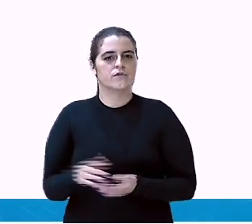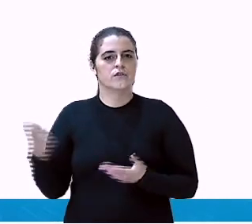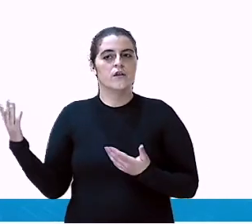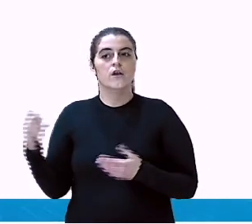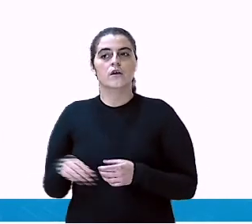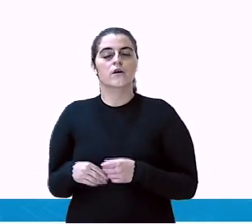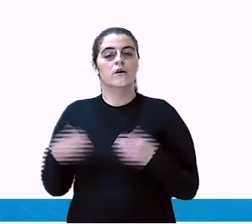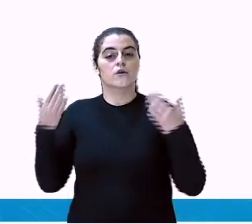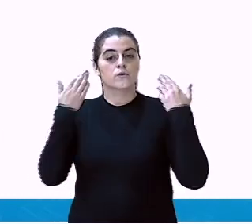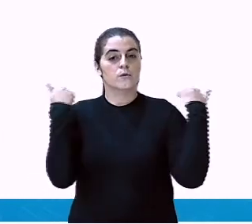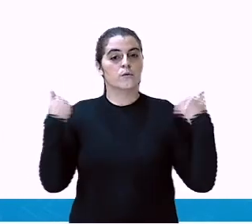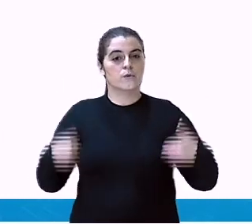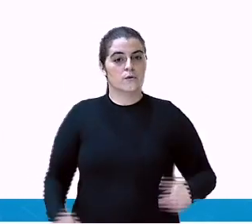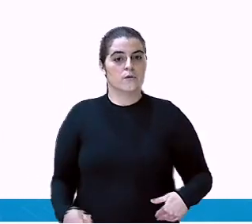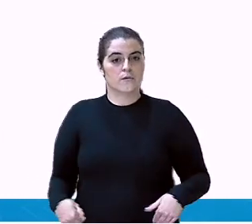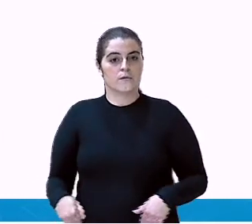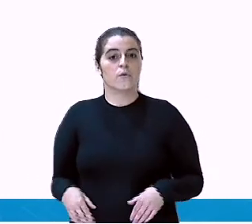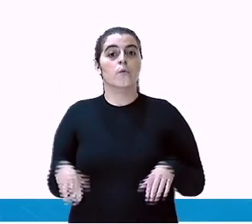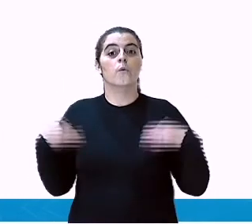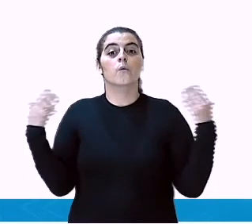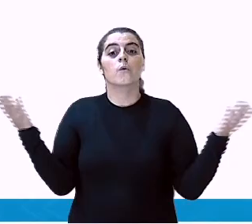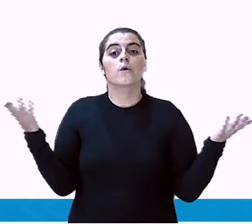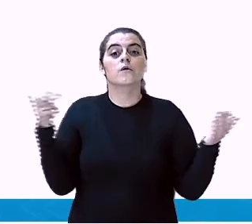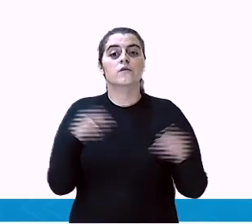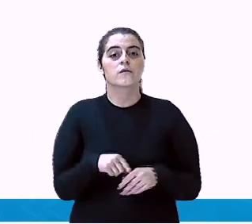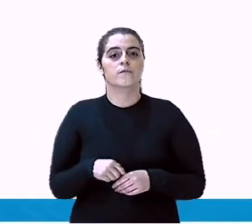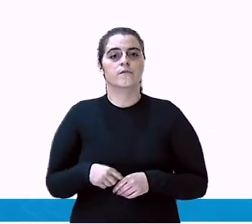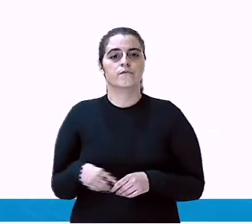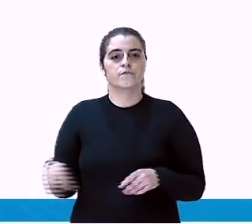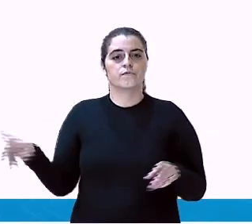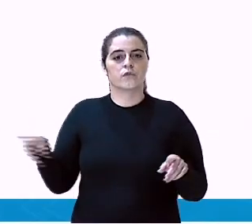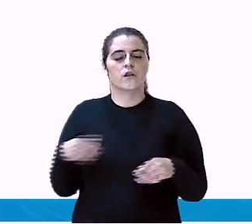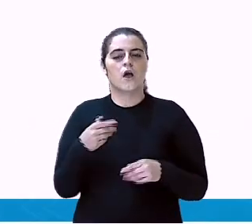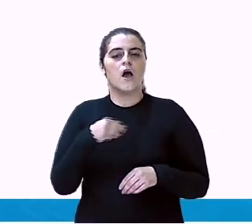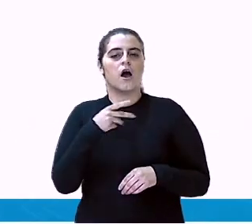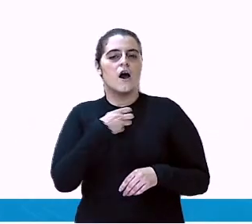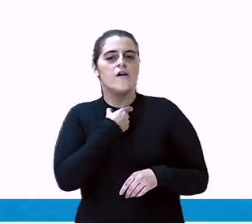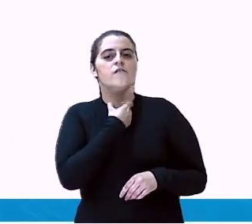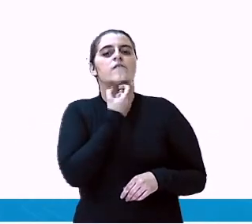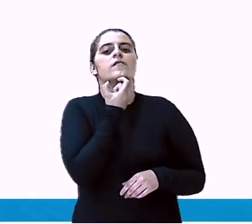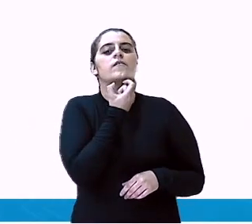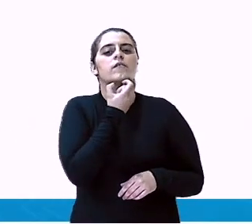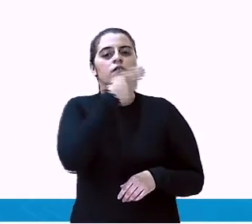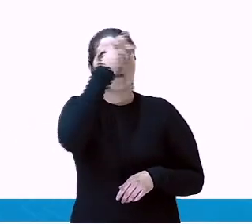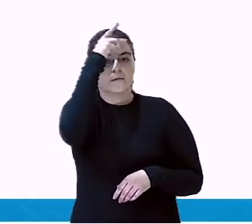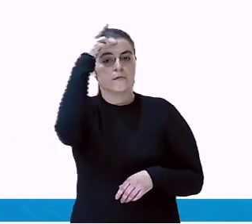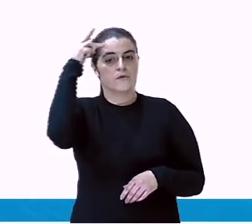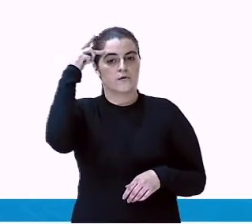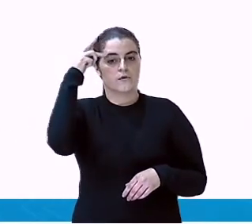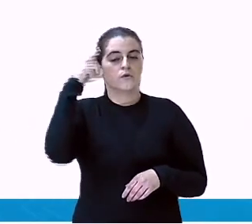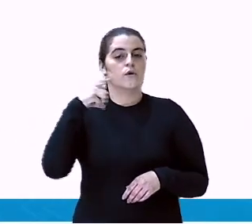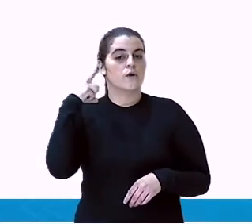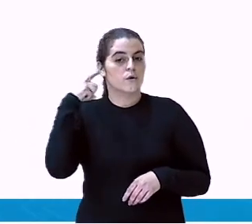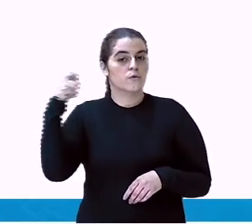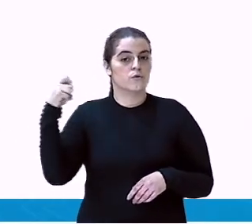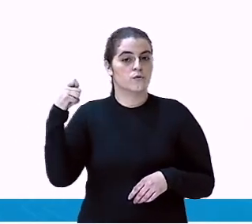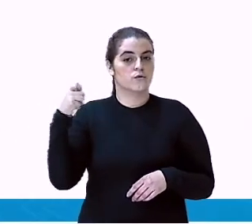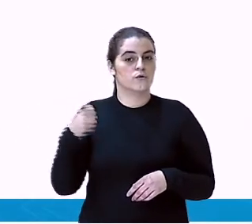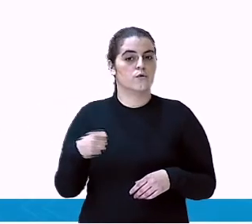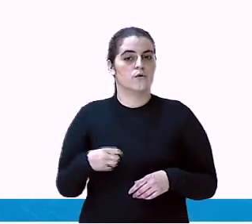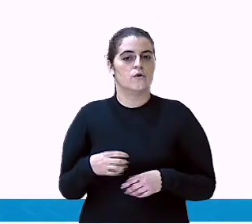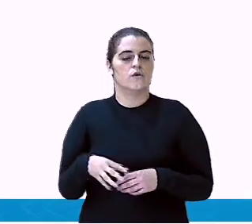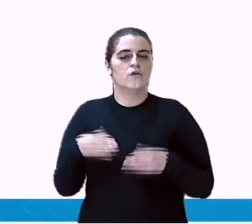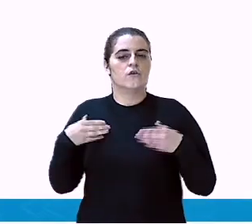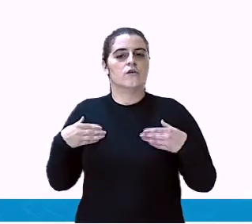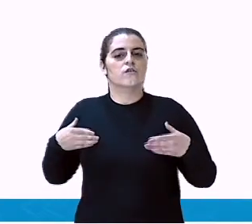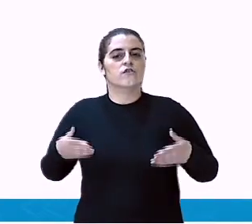sons produzidos pelo nosso corpo. Quais são esses sons? A voz humana é um som que existe, né, com a gente, que nasce